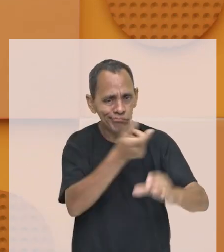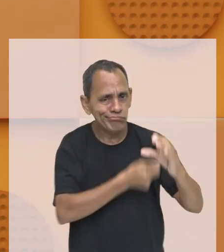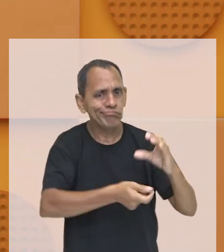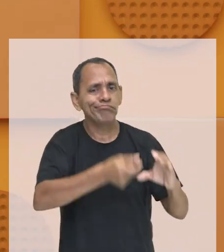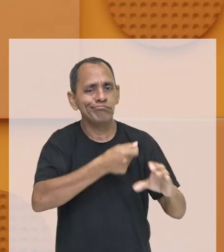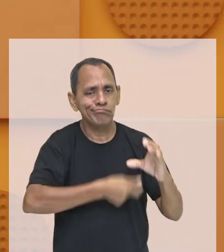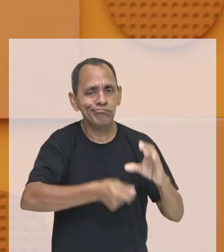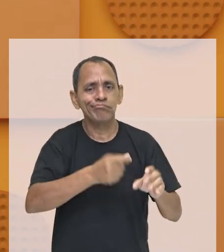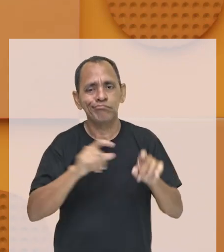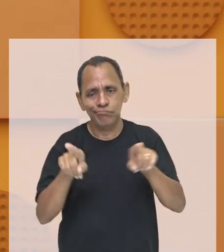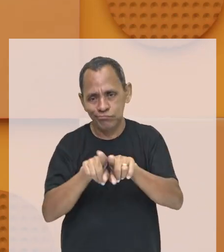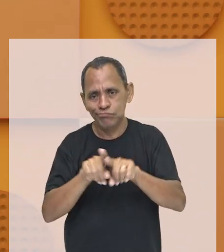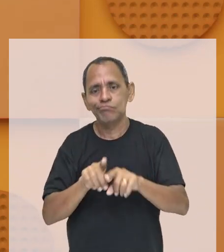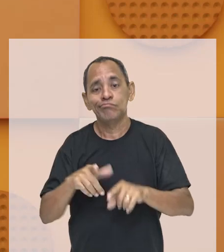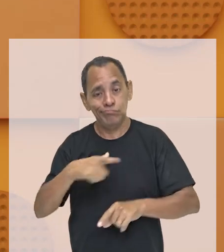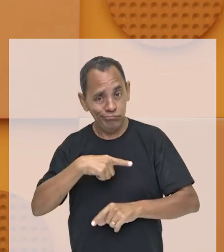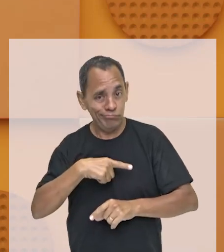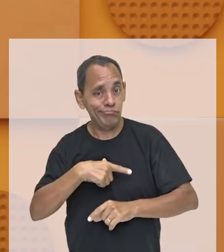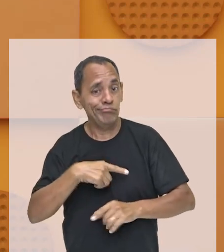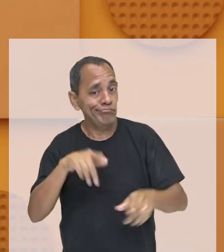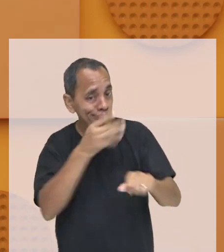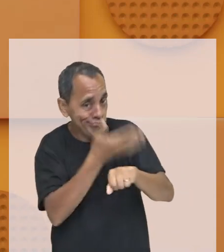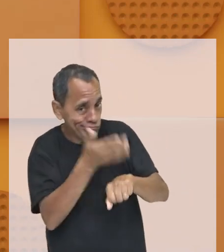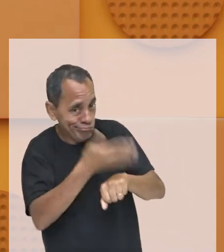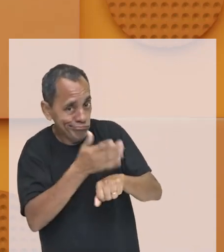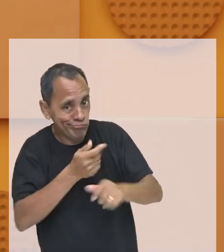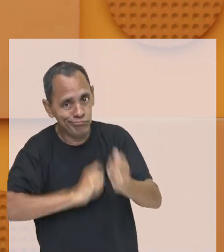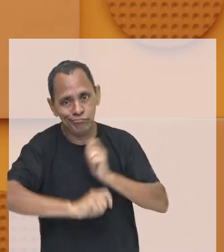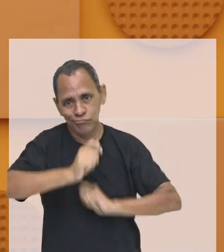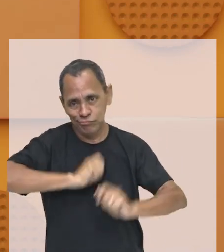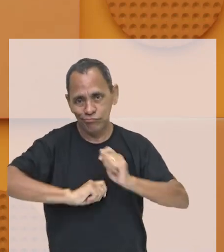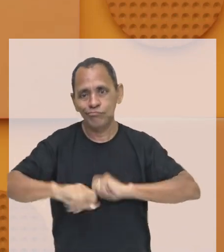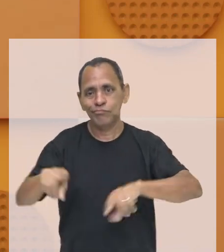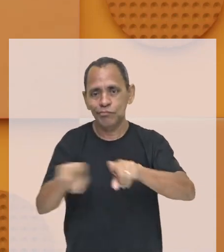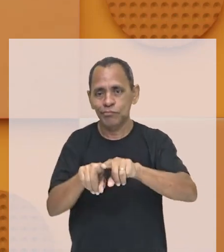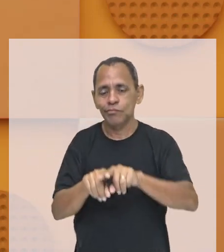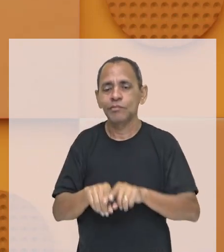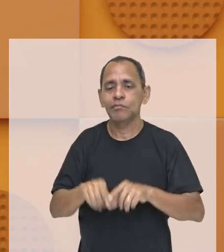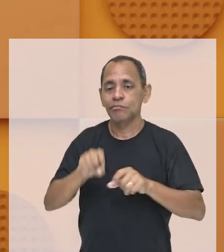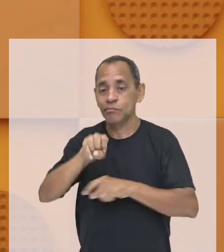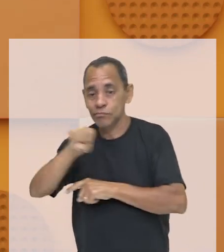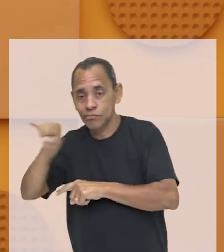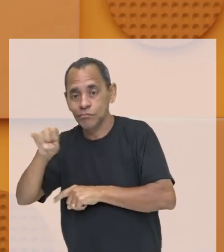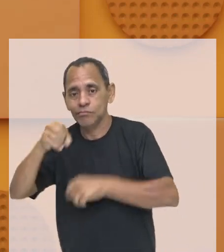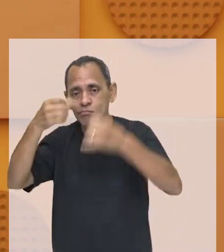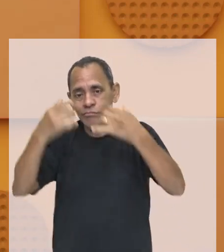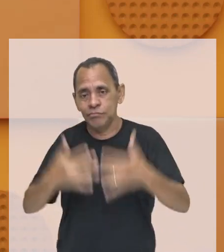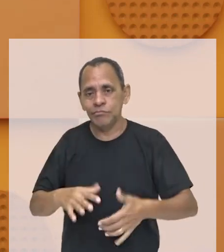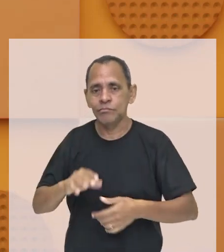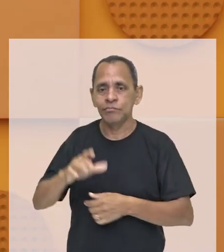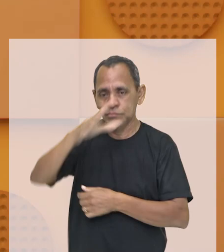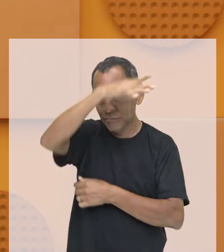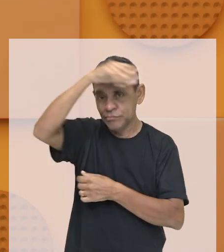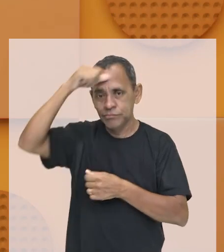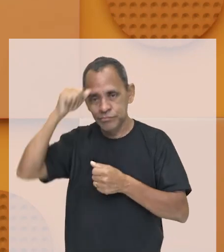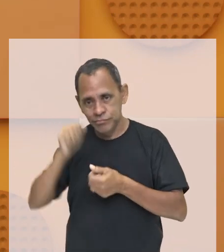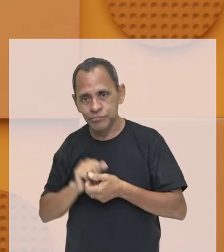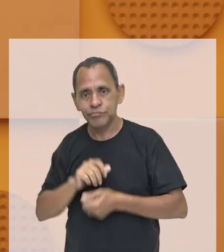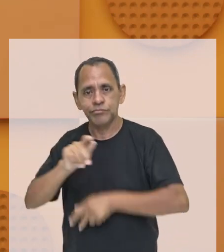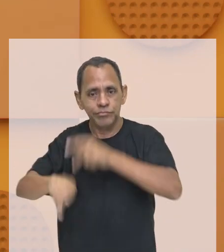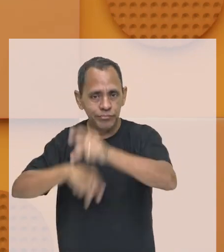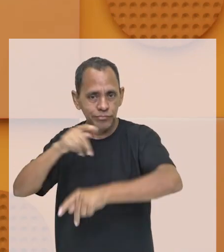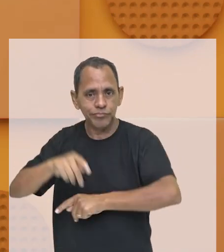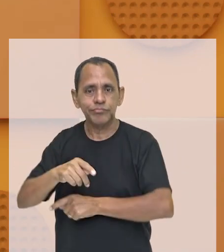temos movimentação econômica lá. É óbvio, quando a gente fala em Manaus, por exemplo, e faz uma comparação da população de